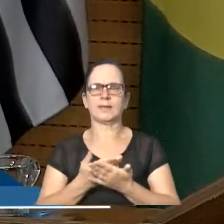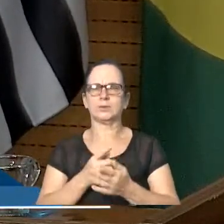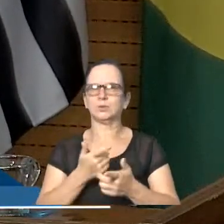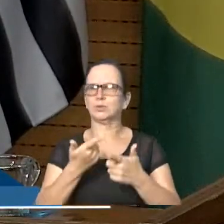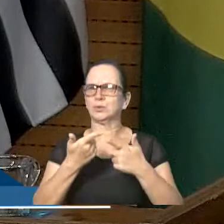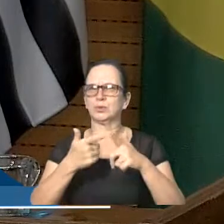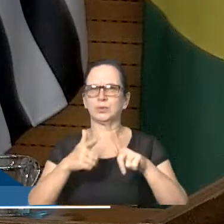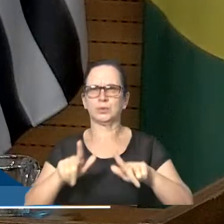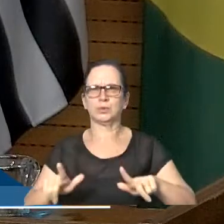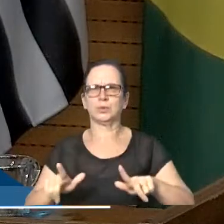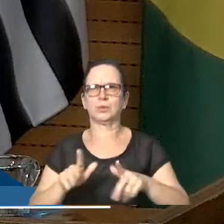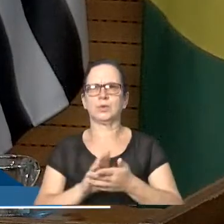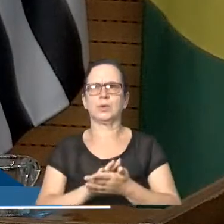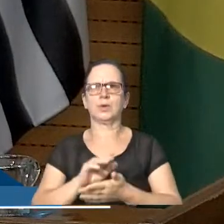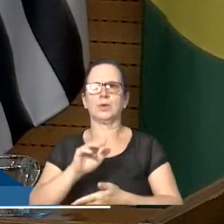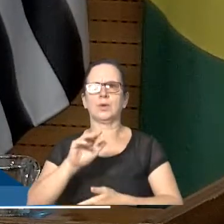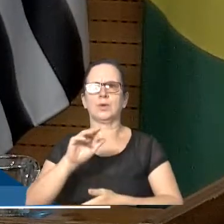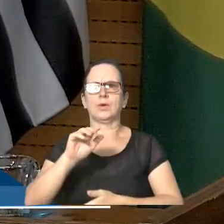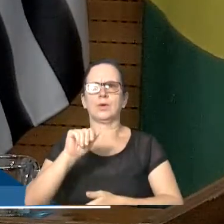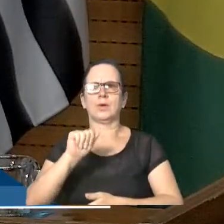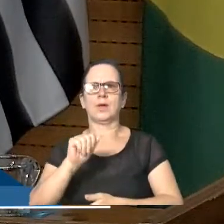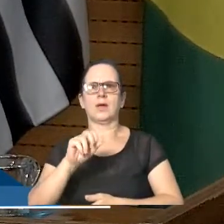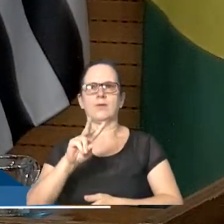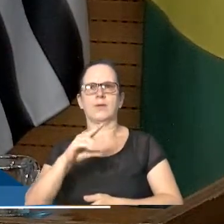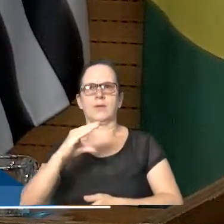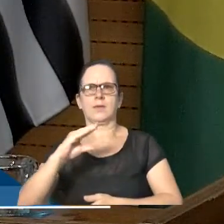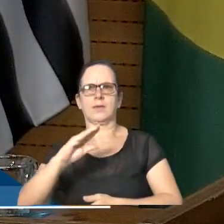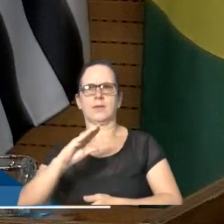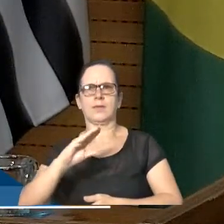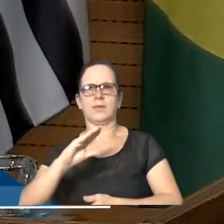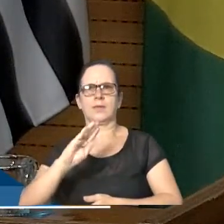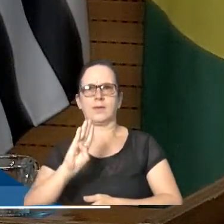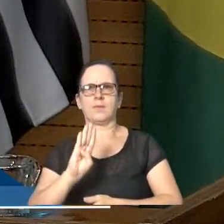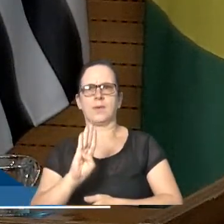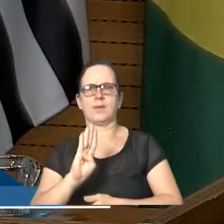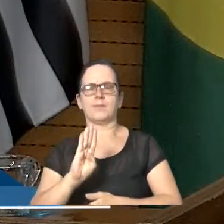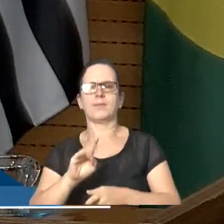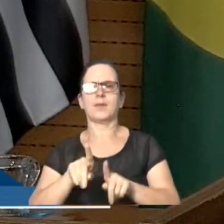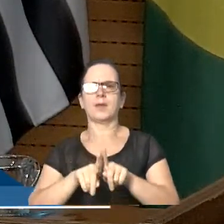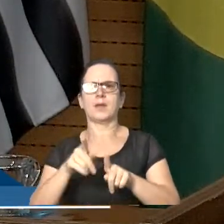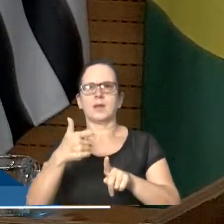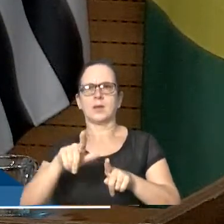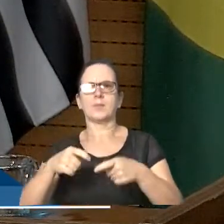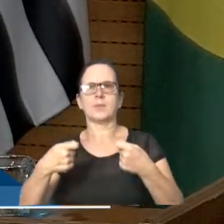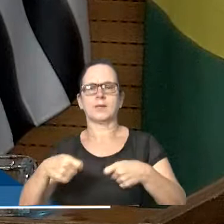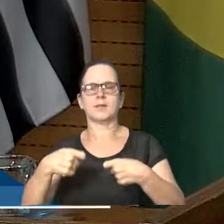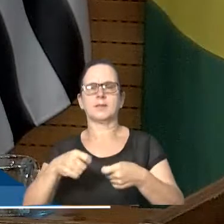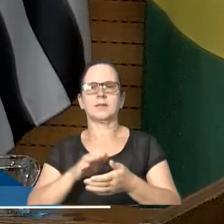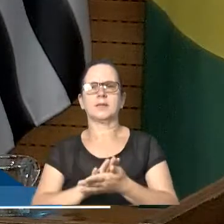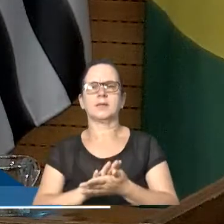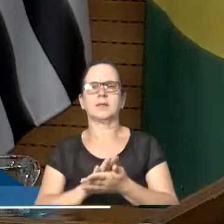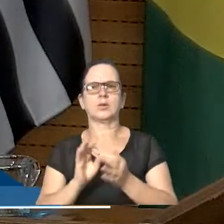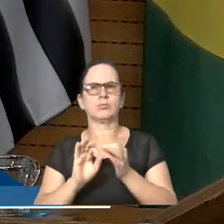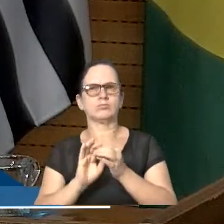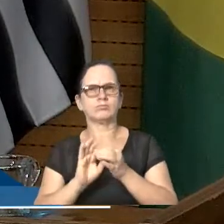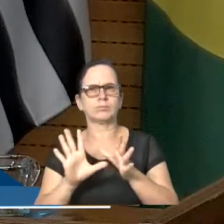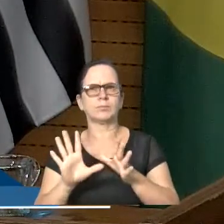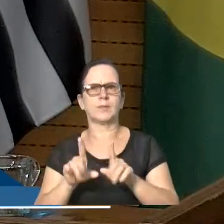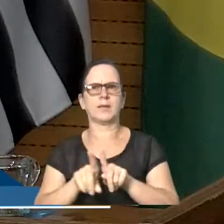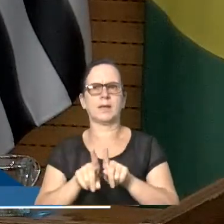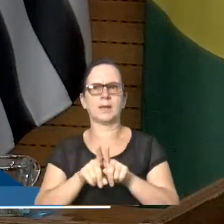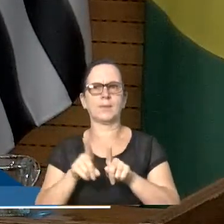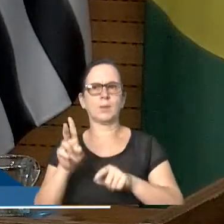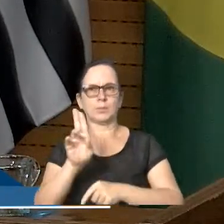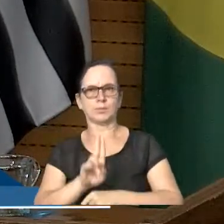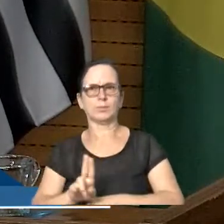os seus laudos do ABCB, e a reforma que está sendo feita, vereador Afonsinho, ela não atende a contenta a população,